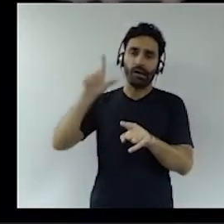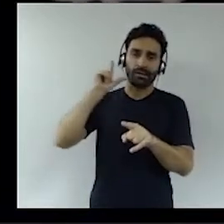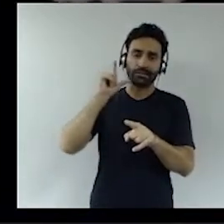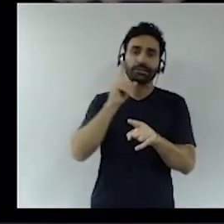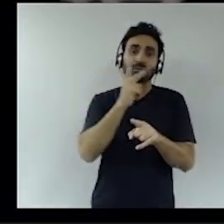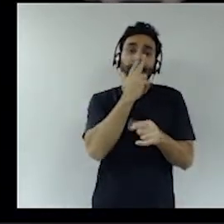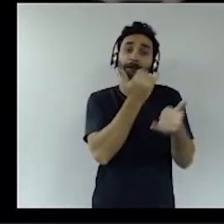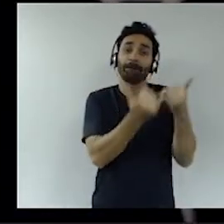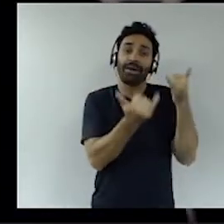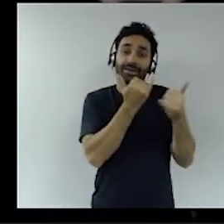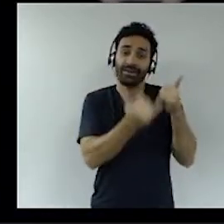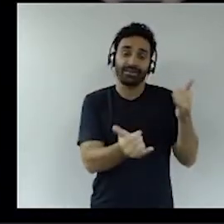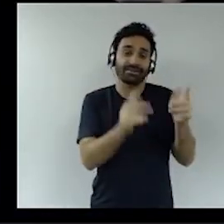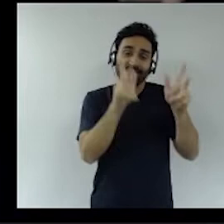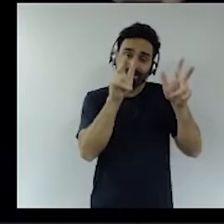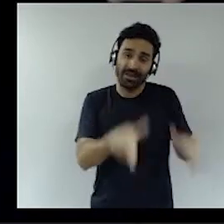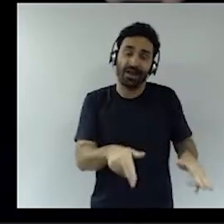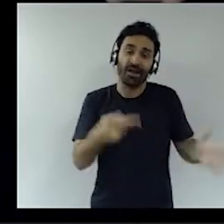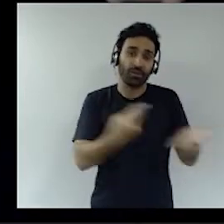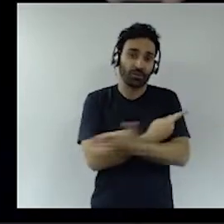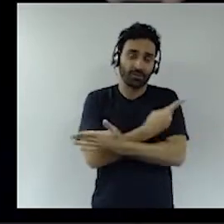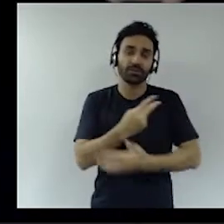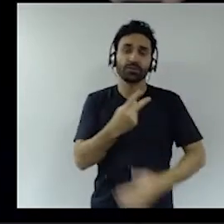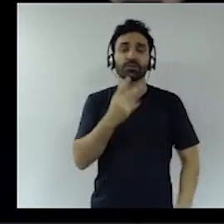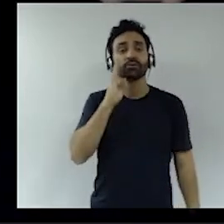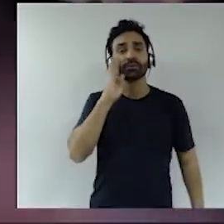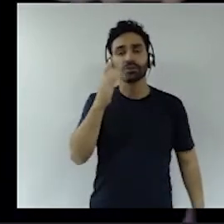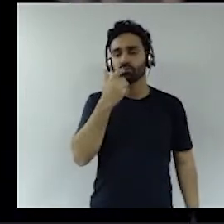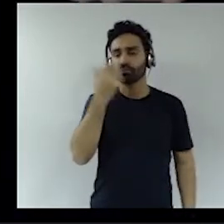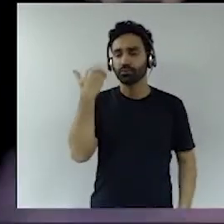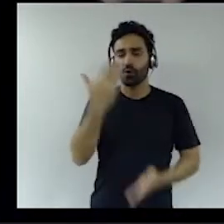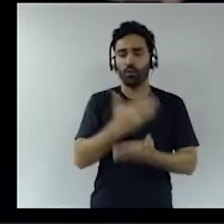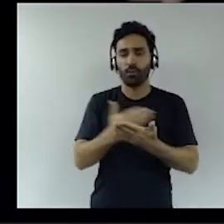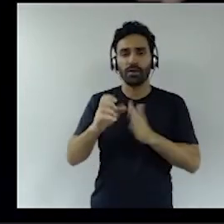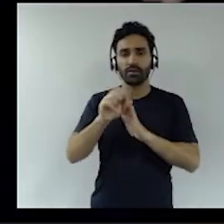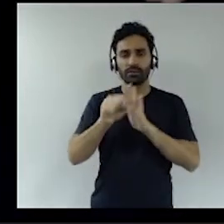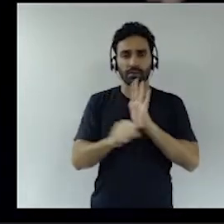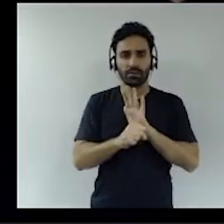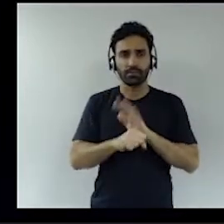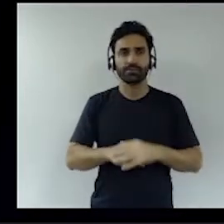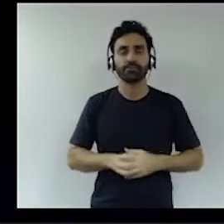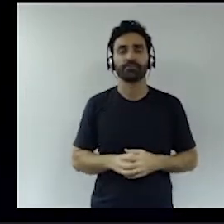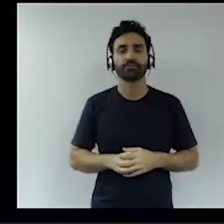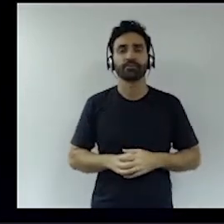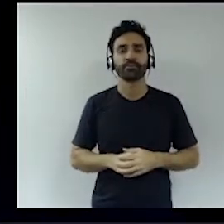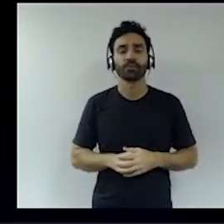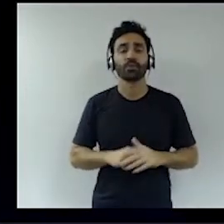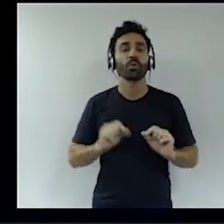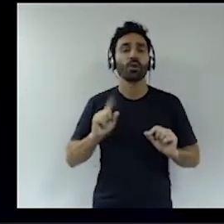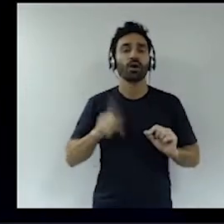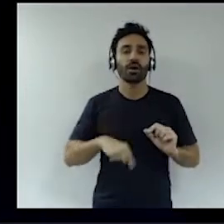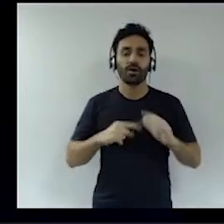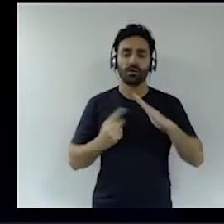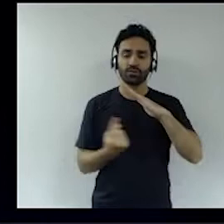que vivenciamos, particularmente no início do século e daí para trás. Qual é a medida? É o